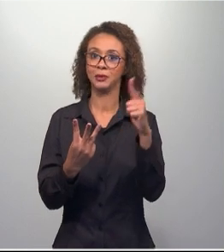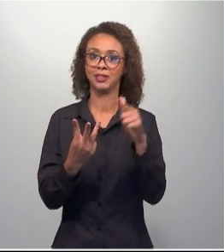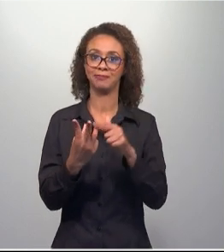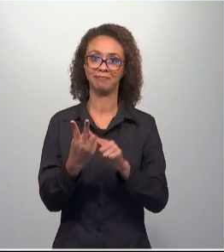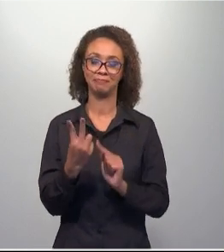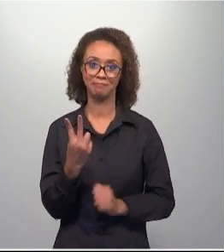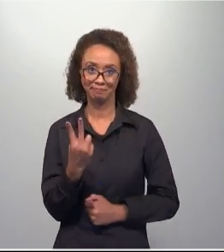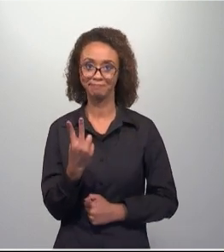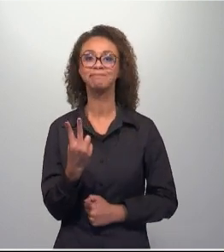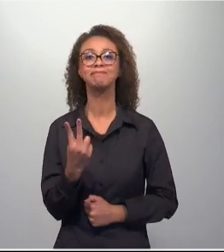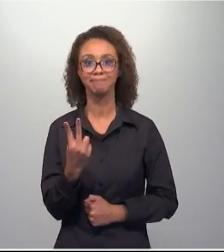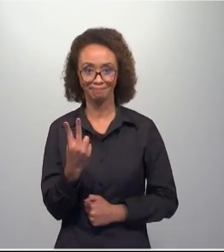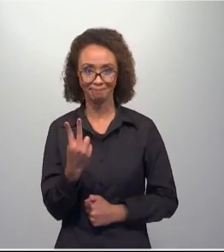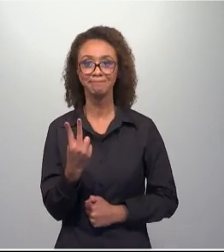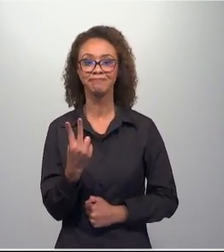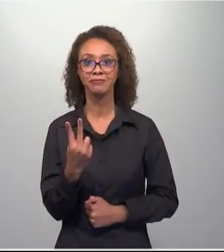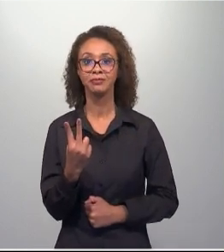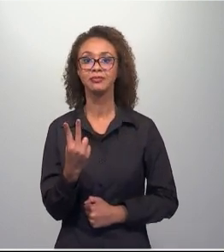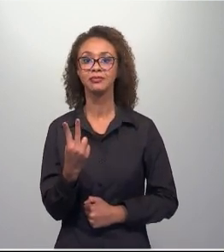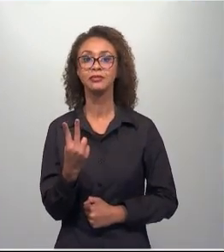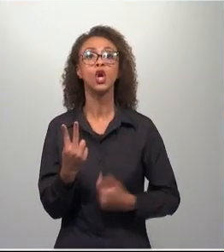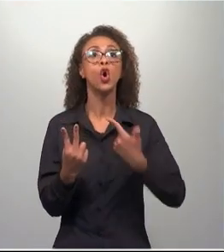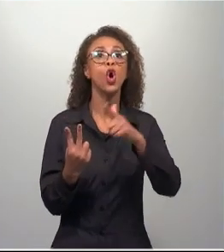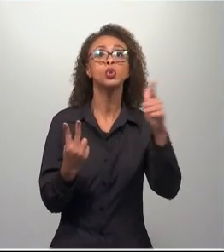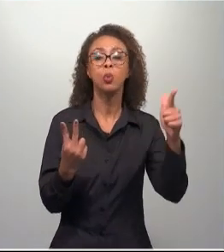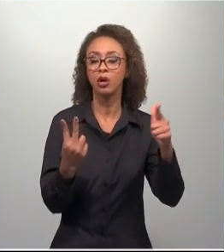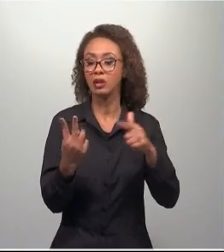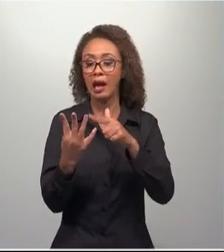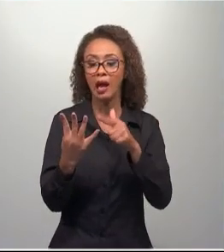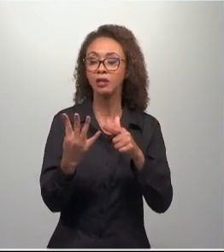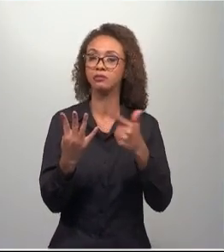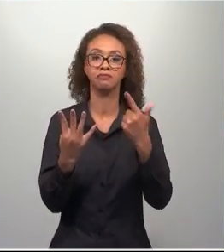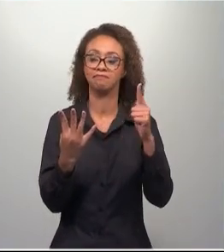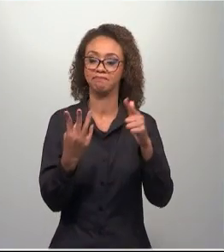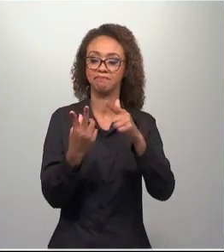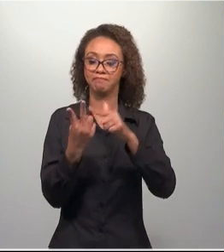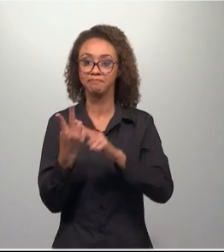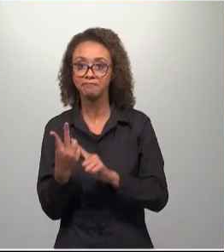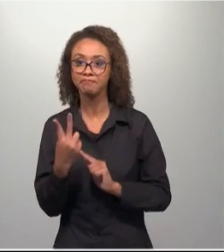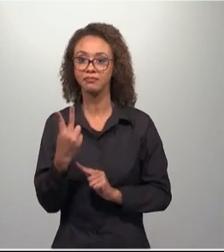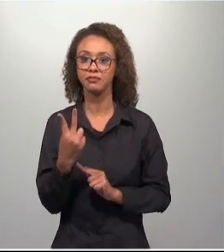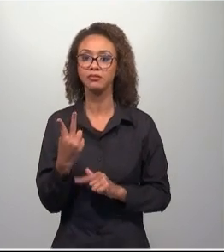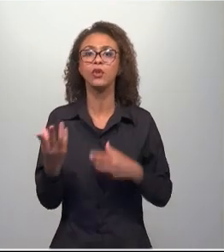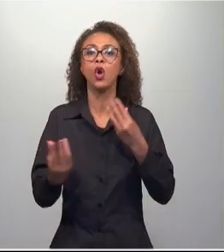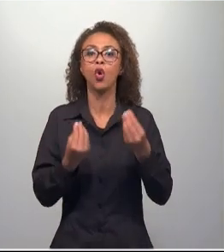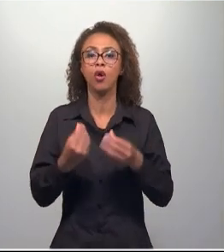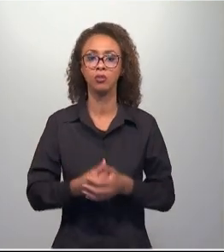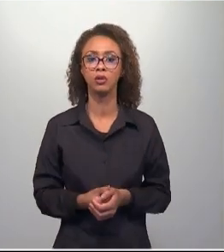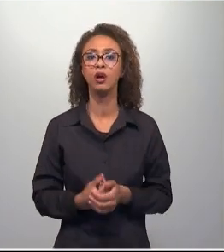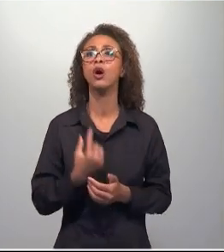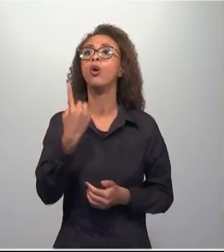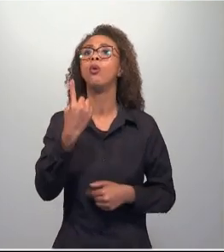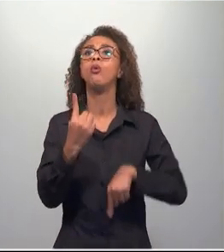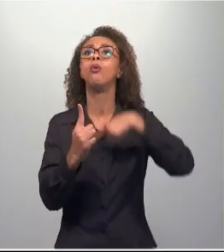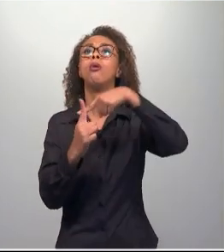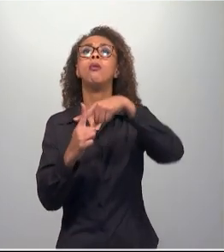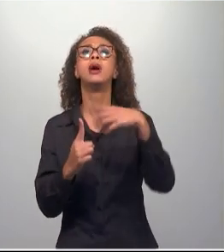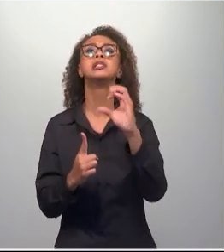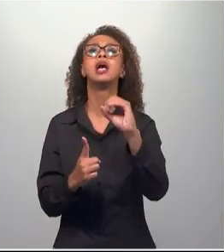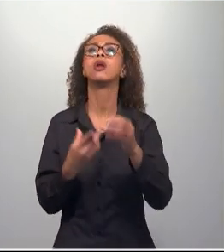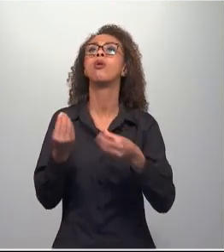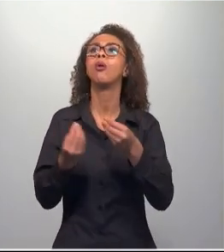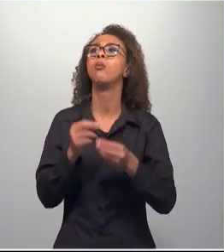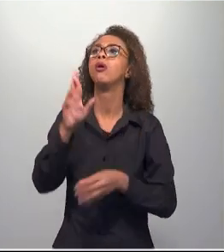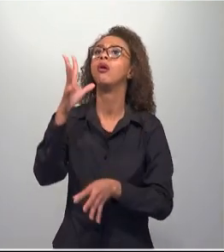não tenho nenhum outro símbolo só zeros e uns aqui vou pegar uma 01 ponto a 10 em